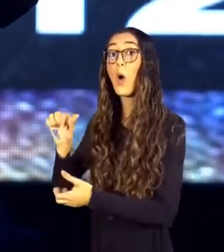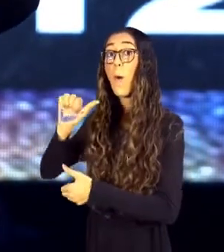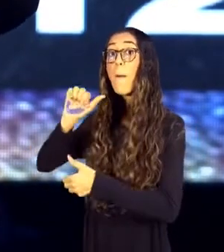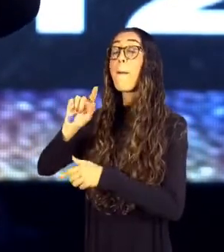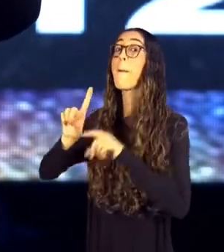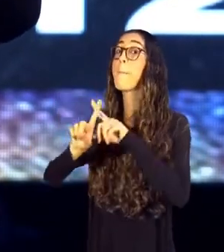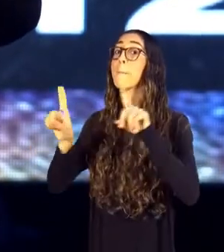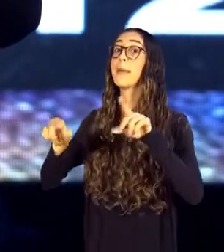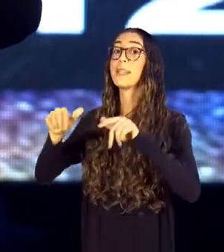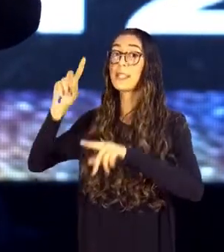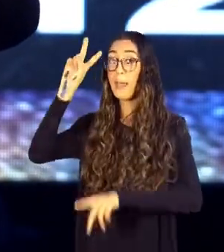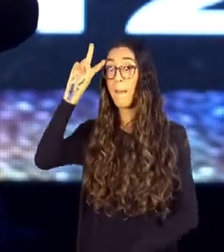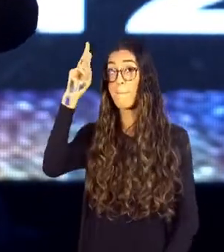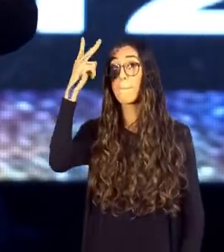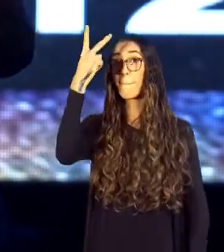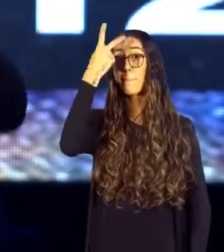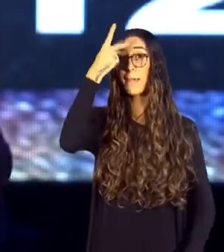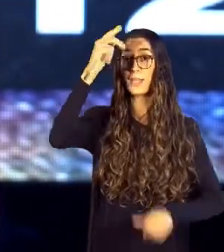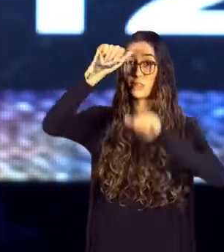Transforma a sua mente.